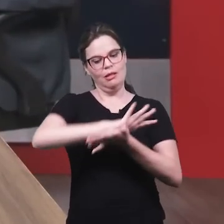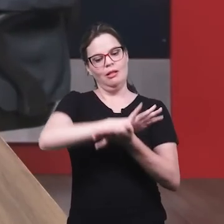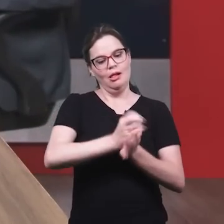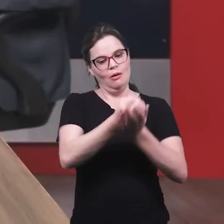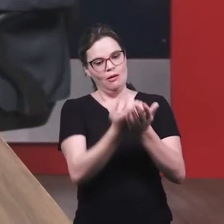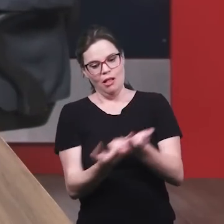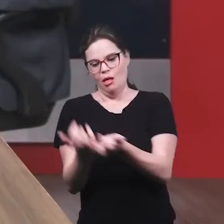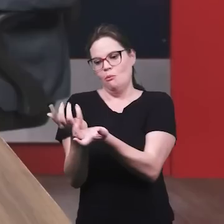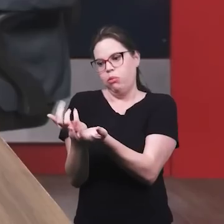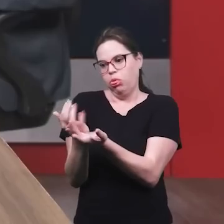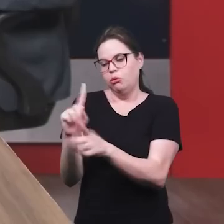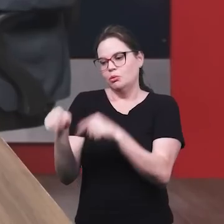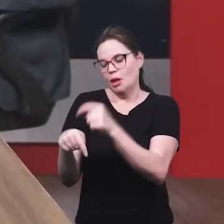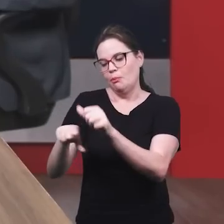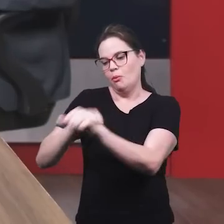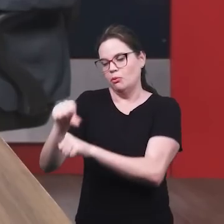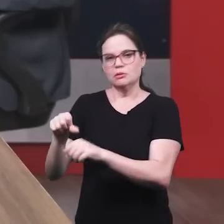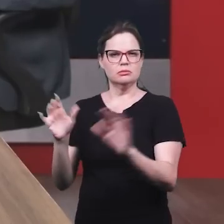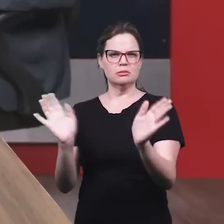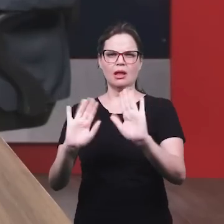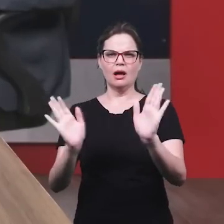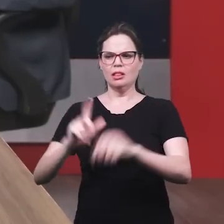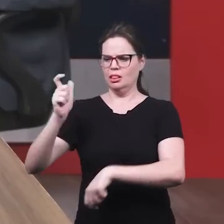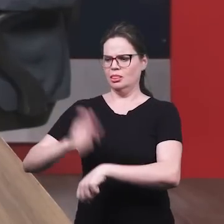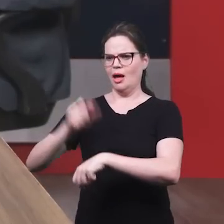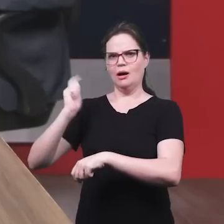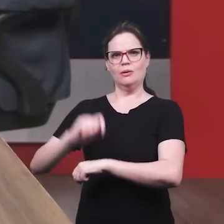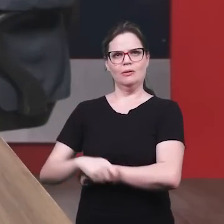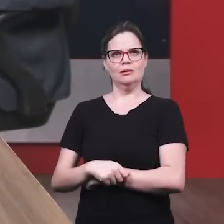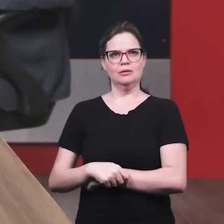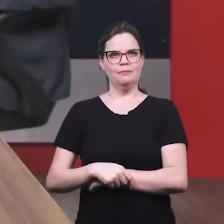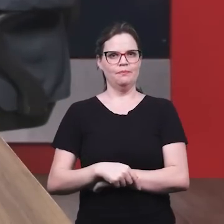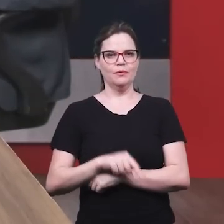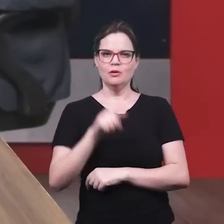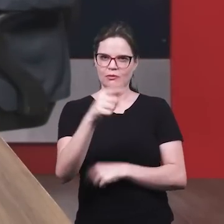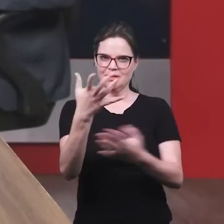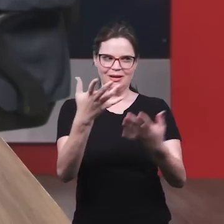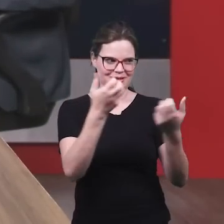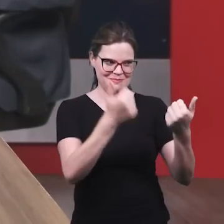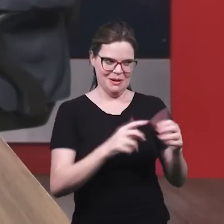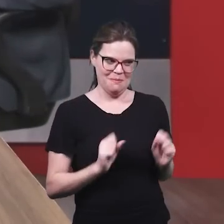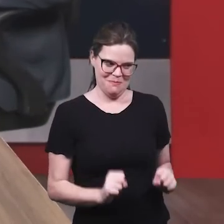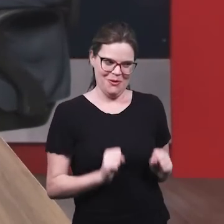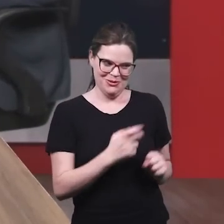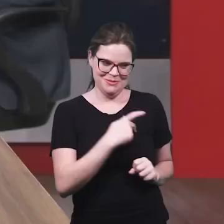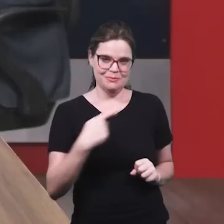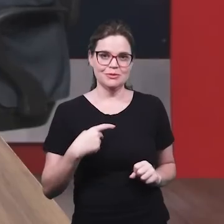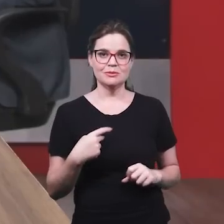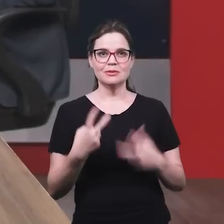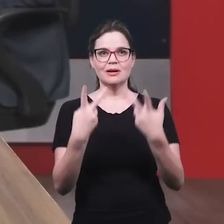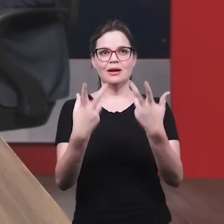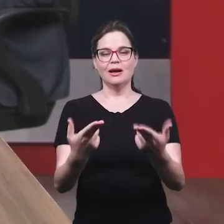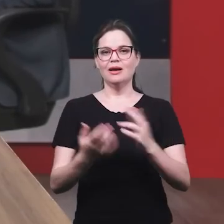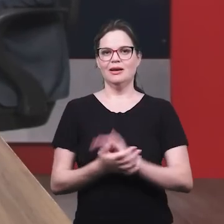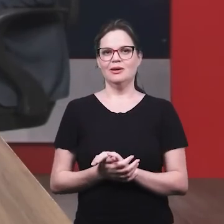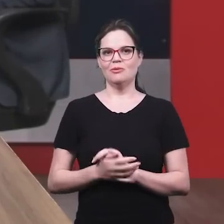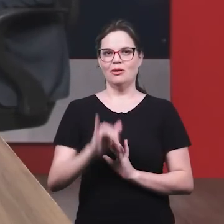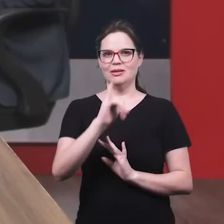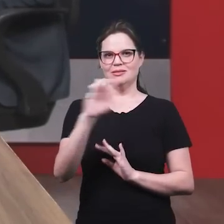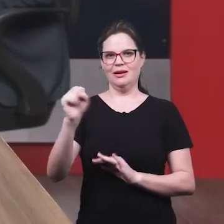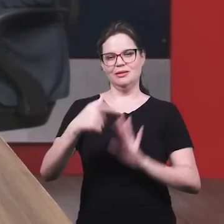redentor. E aí tem até um aspecto profético, né, pastor? Se eu quiser falar melhor, que é a questão de pisar a uva, né? Que